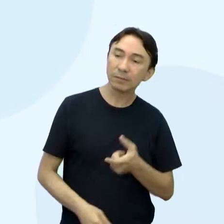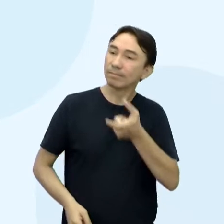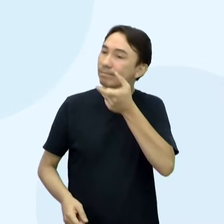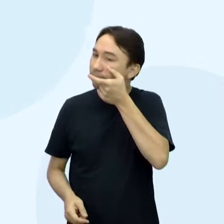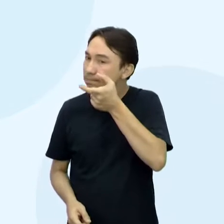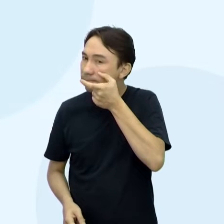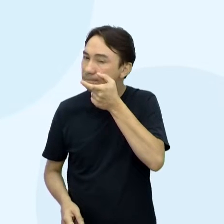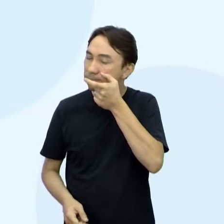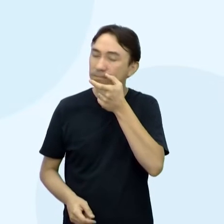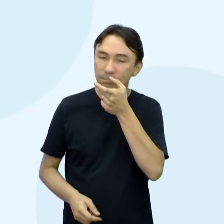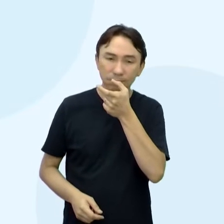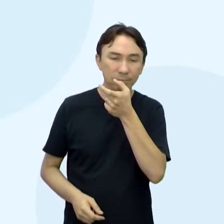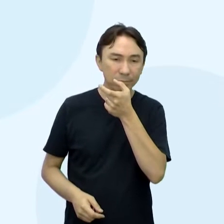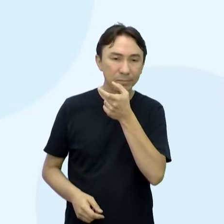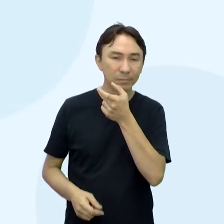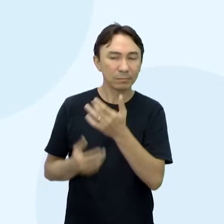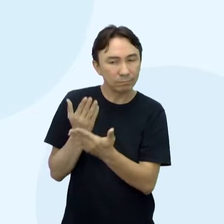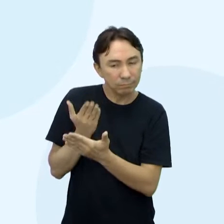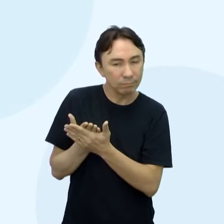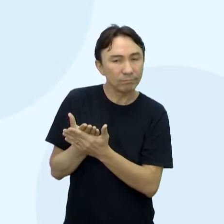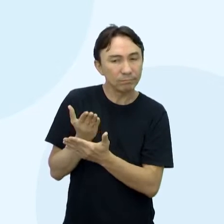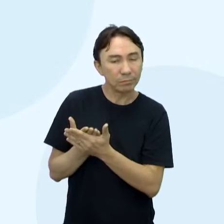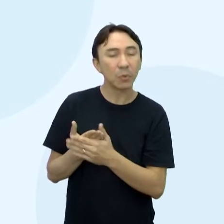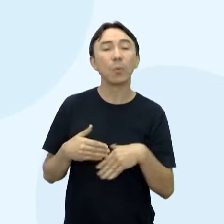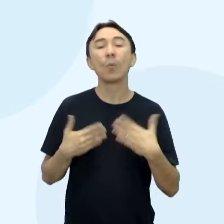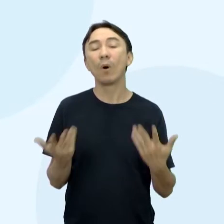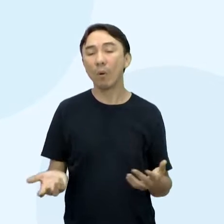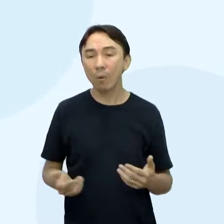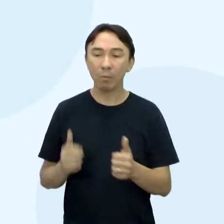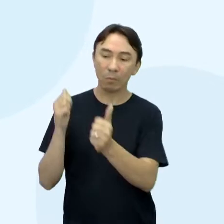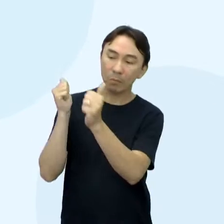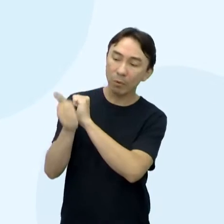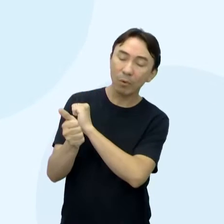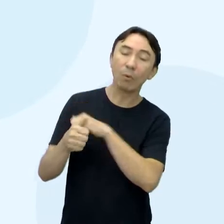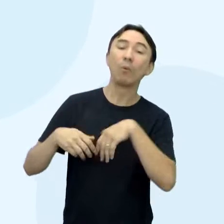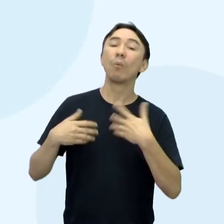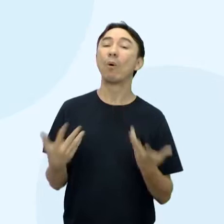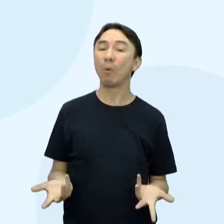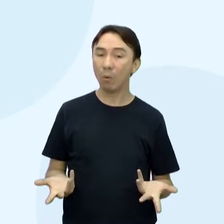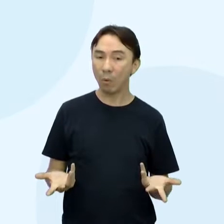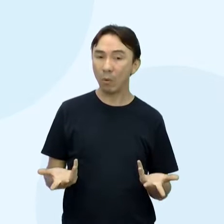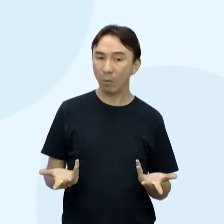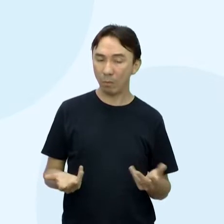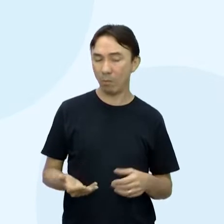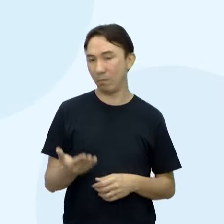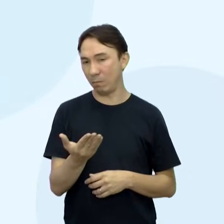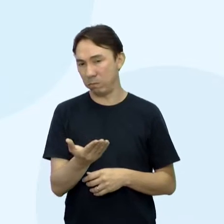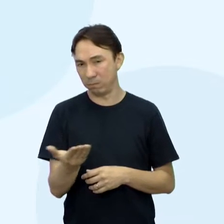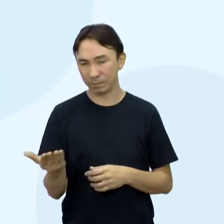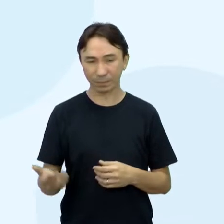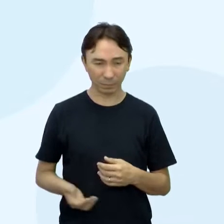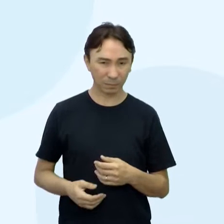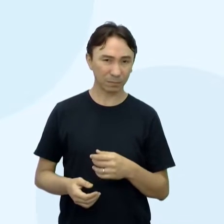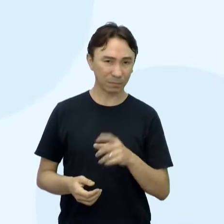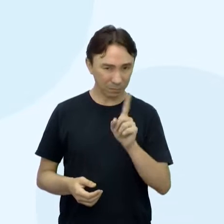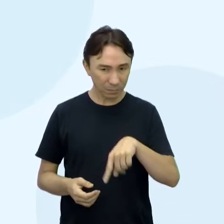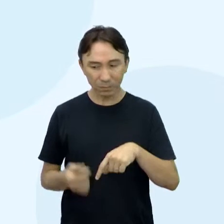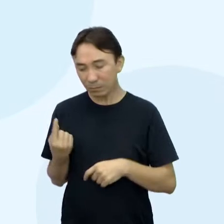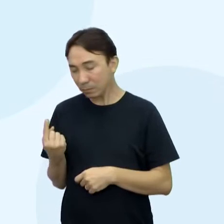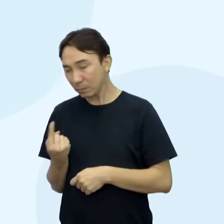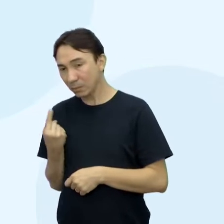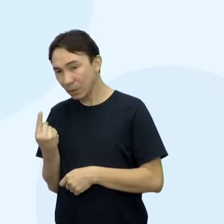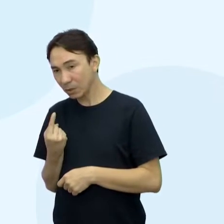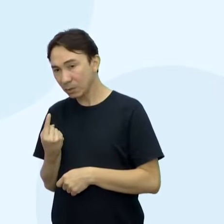um registro, então um momento de reunir todo o grupo, e aí? Vocês estão fazendo isso de forma individual? Vocês